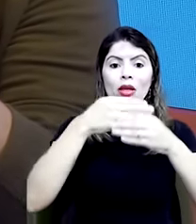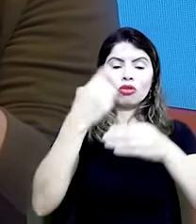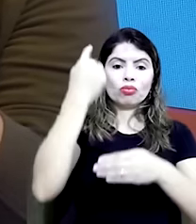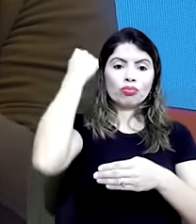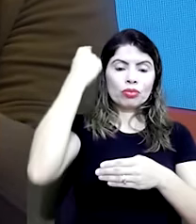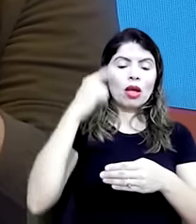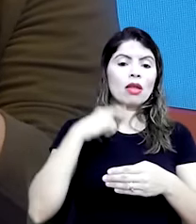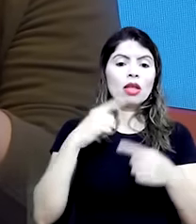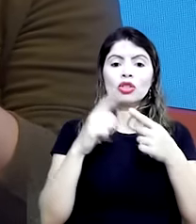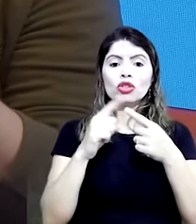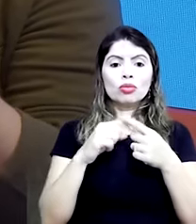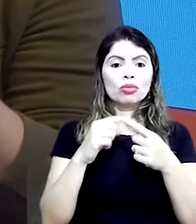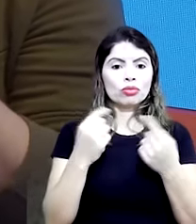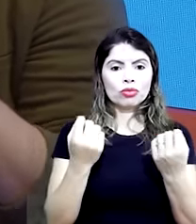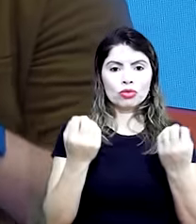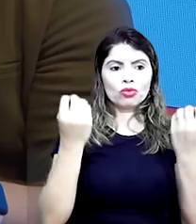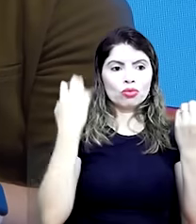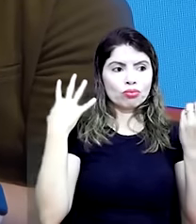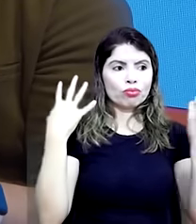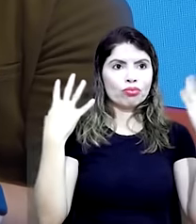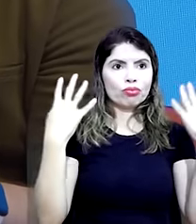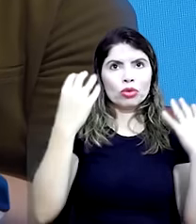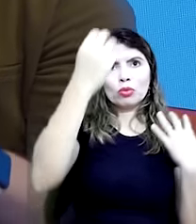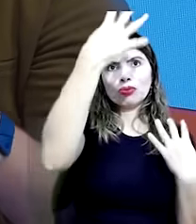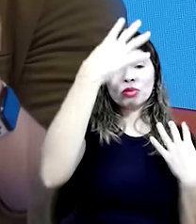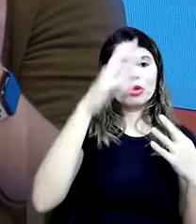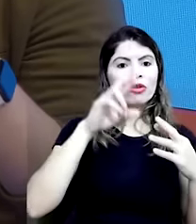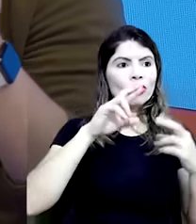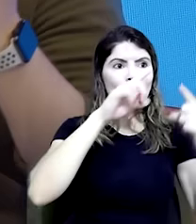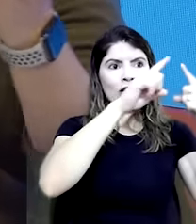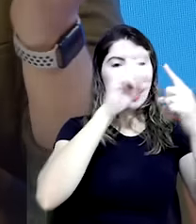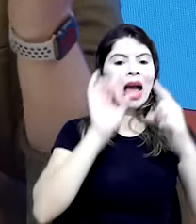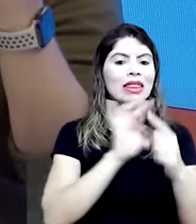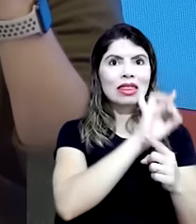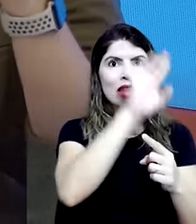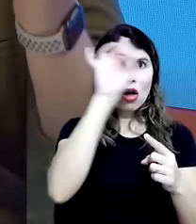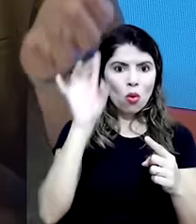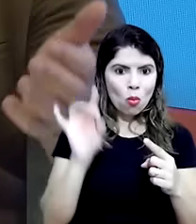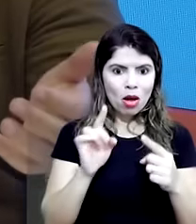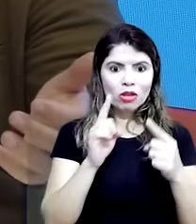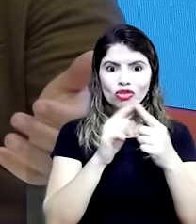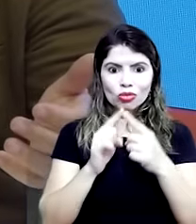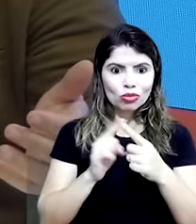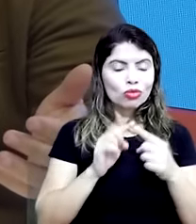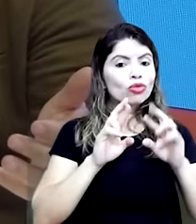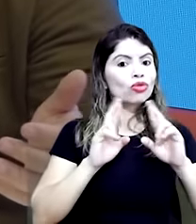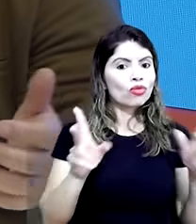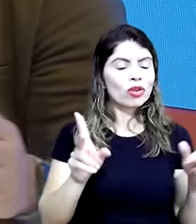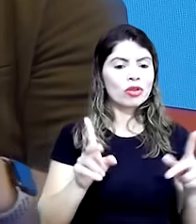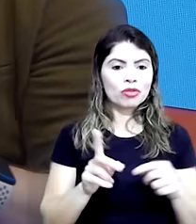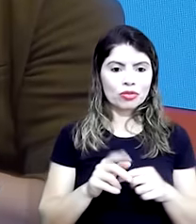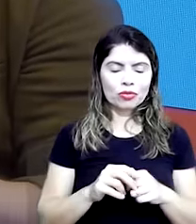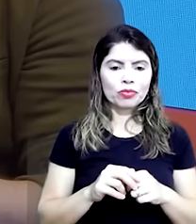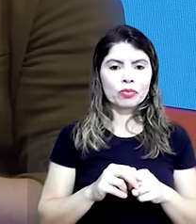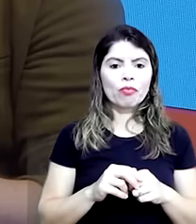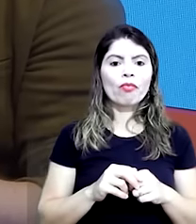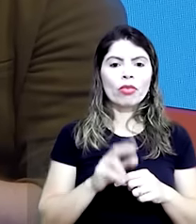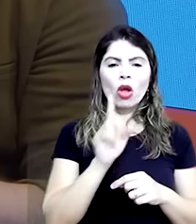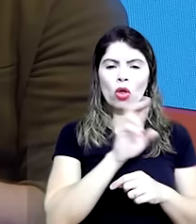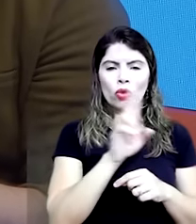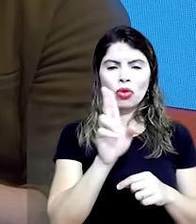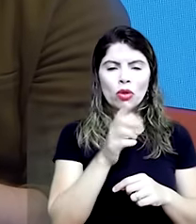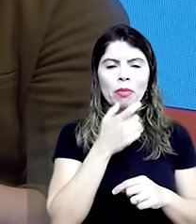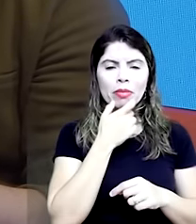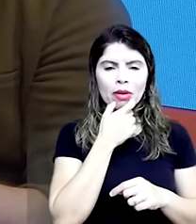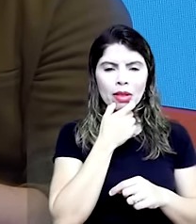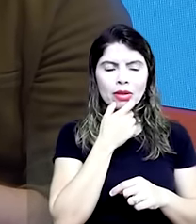que já funcionam super bem então Você colocou que Light que é de frente uma f Light que pode vir das laterais pode ser jogada Projetada para trás e você